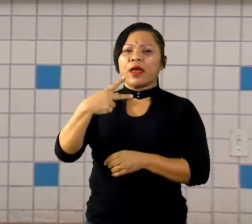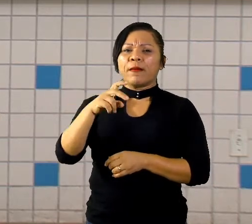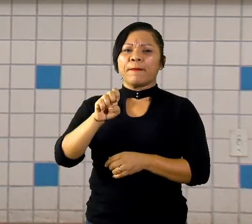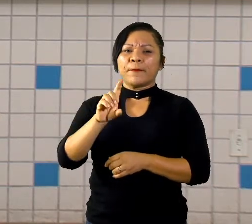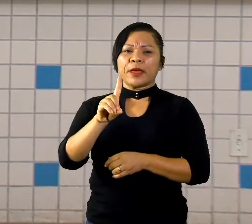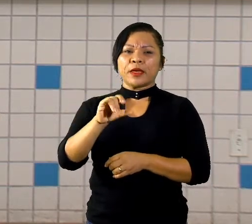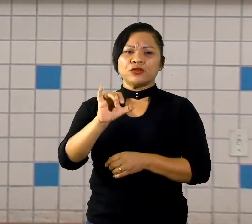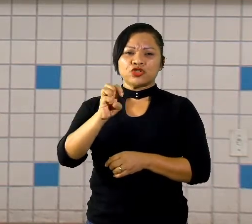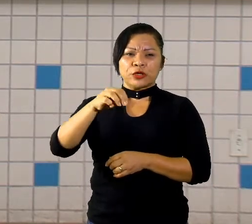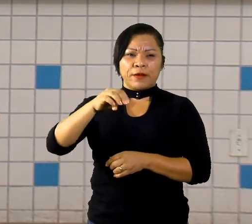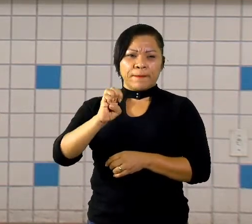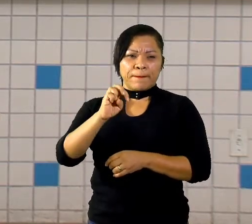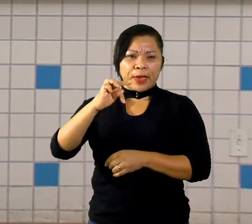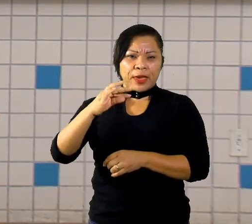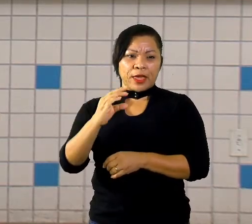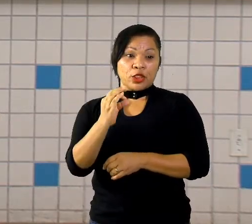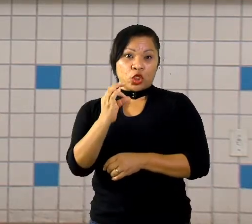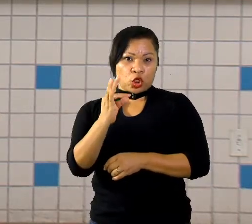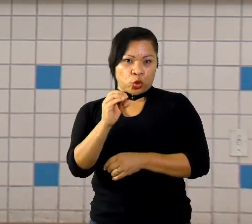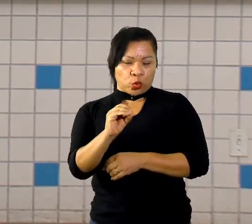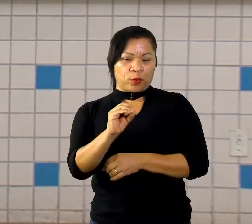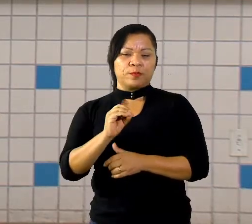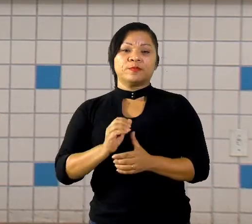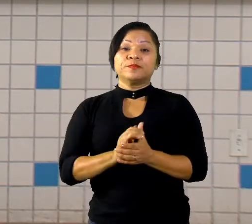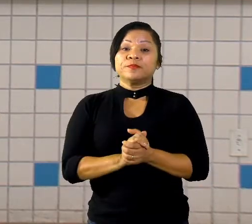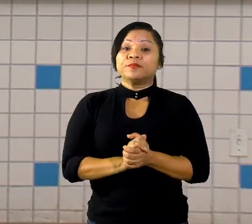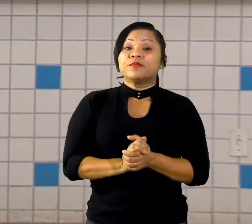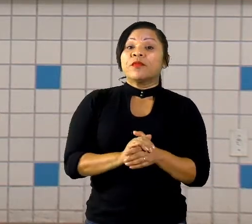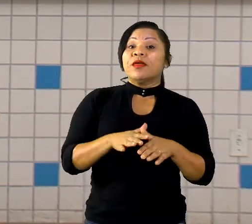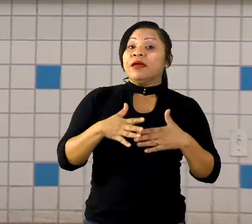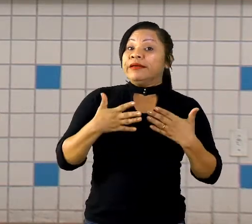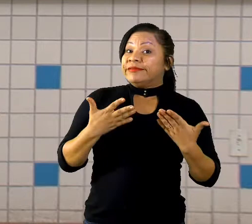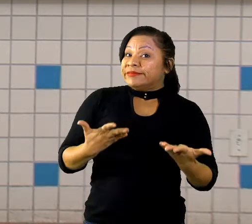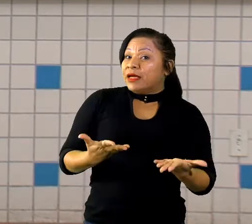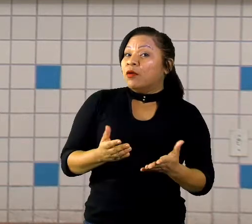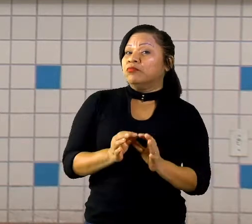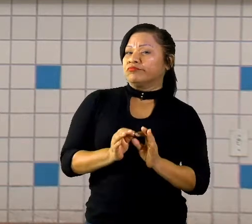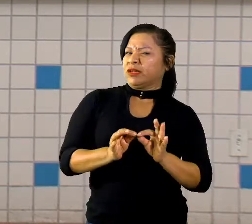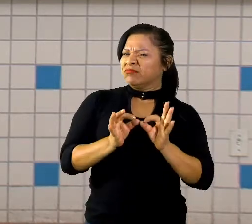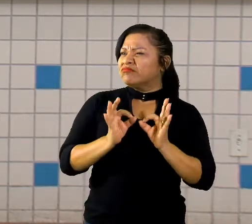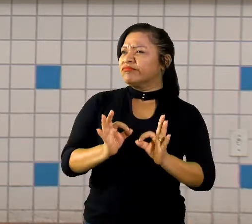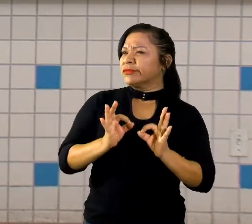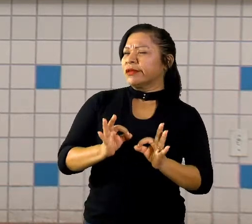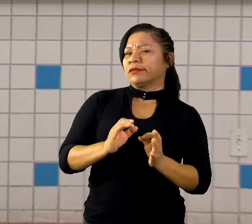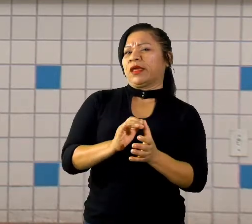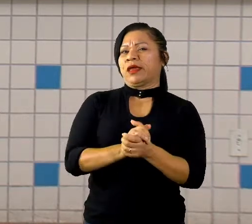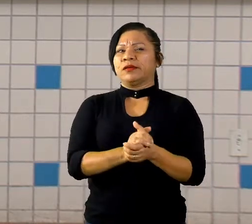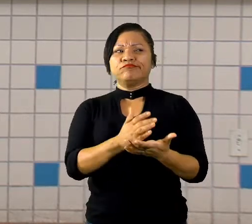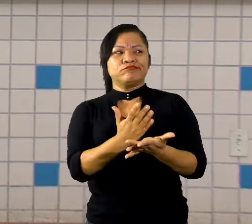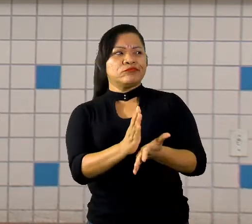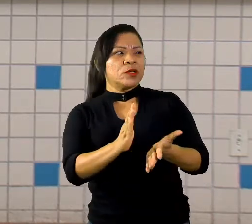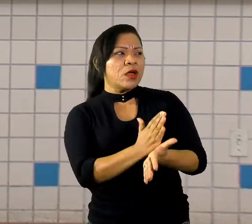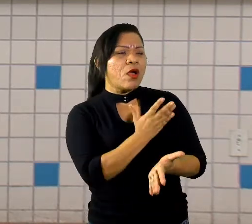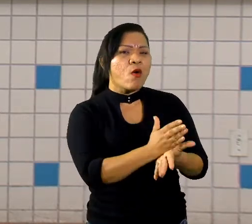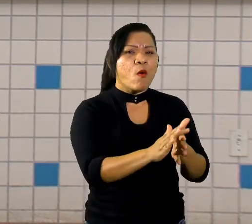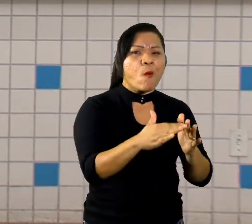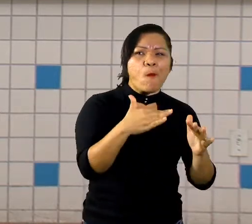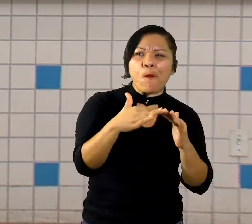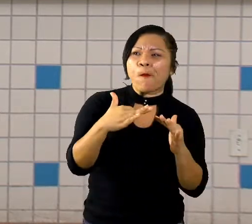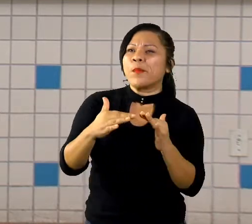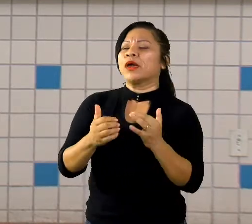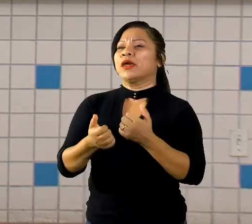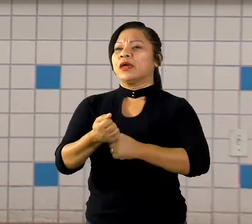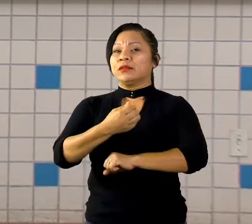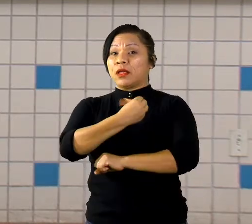em algum momento, com certeza, talvez não, mas provavelmente, em algum momento da sua vida ou dos estudos, você